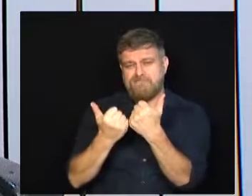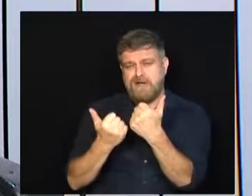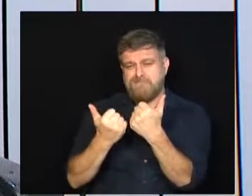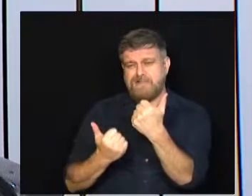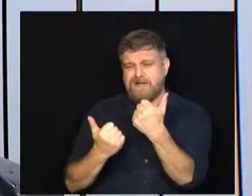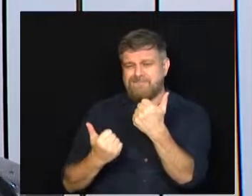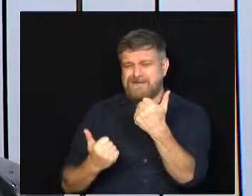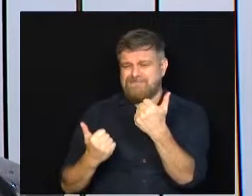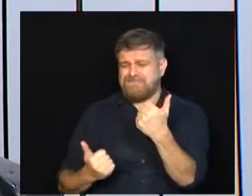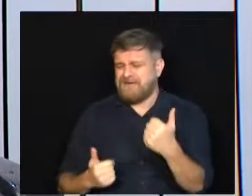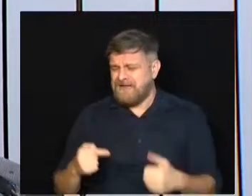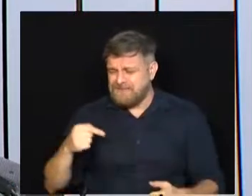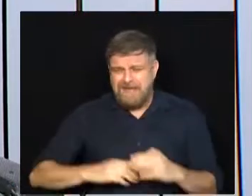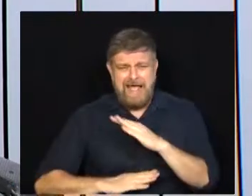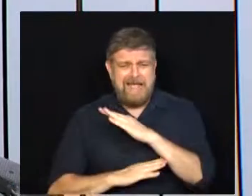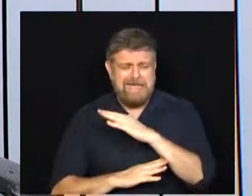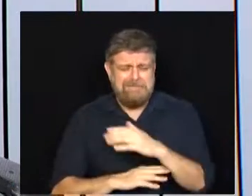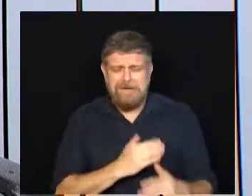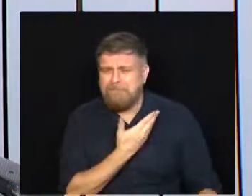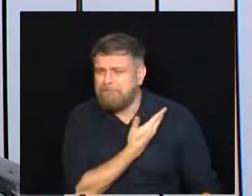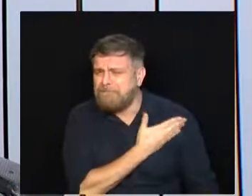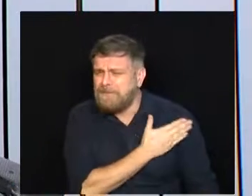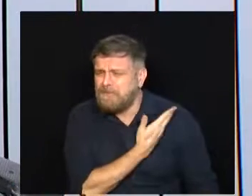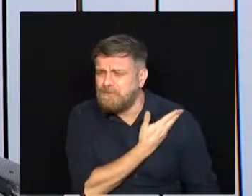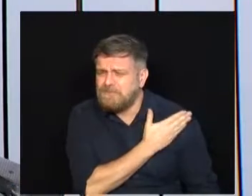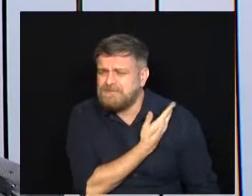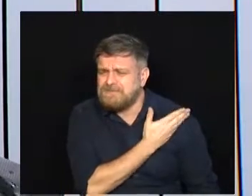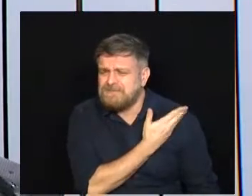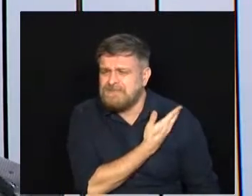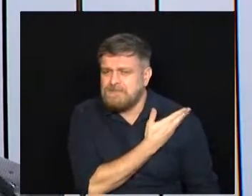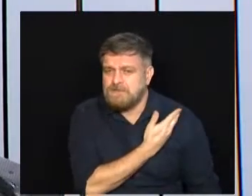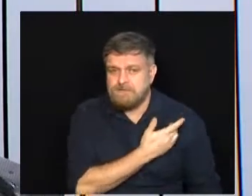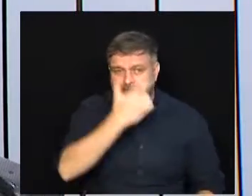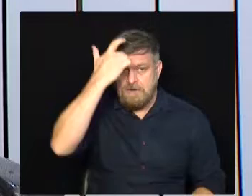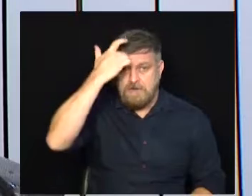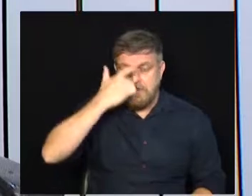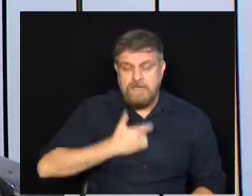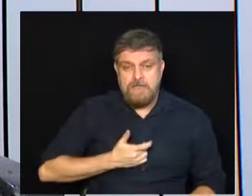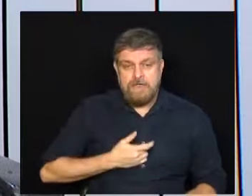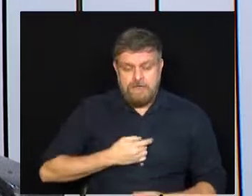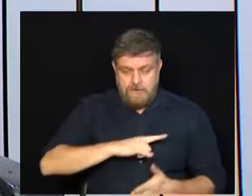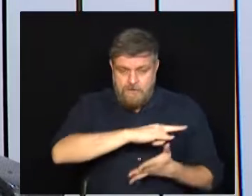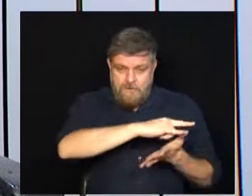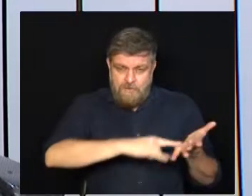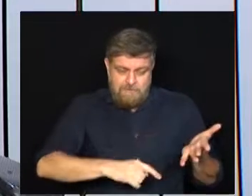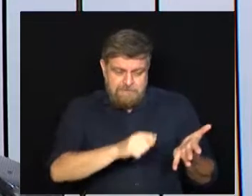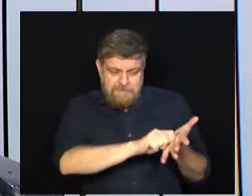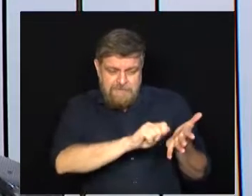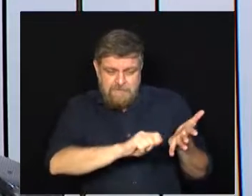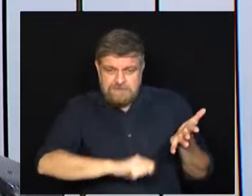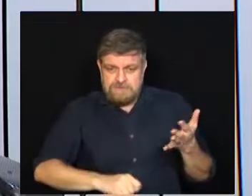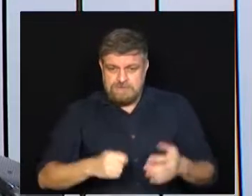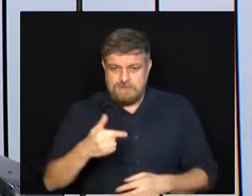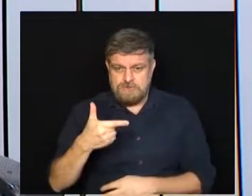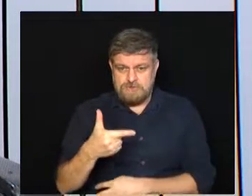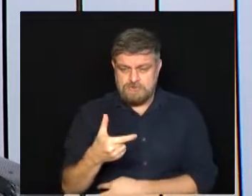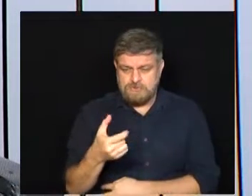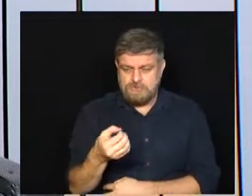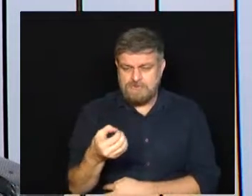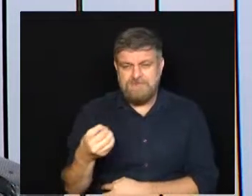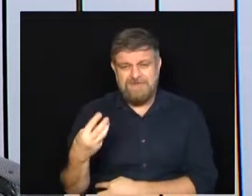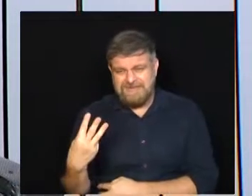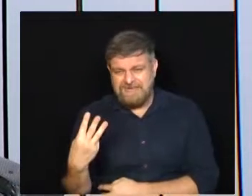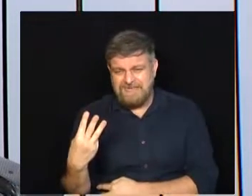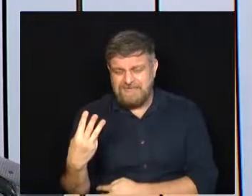de preconceito da casa também. Eu até recuperei uma moção de 2003 da casa. Eu nem sei,